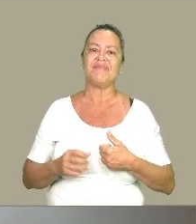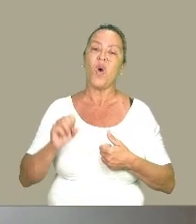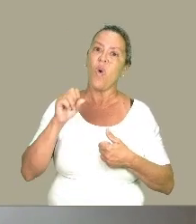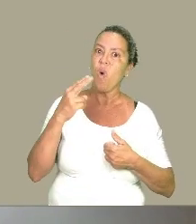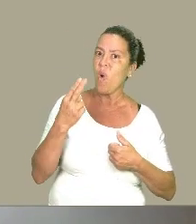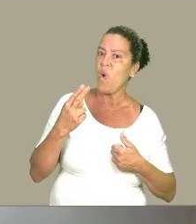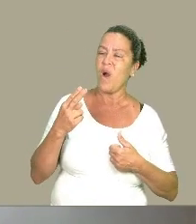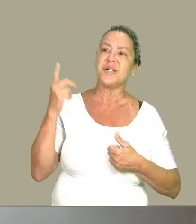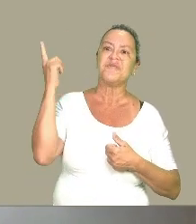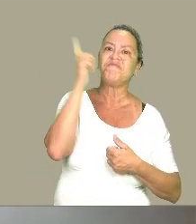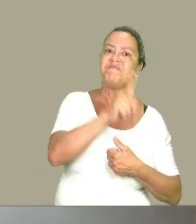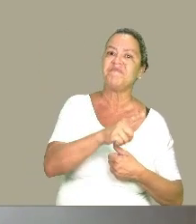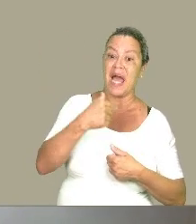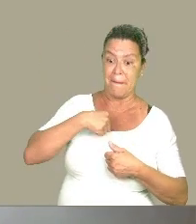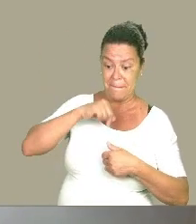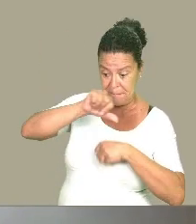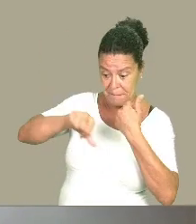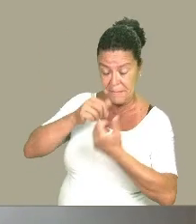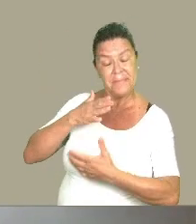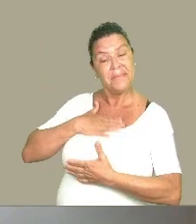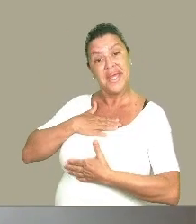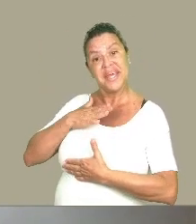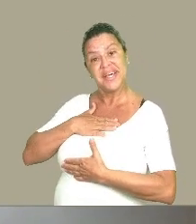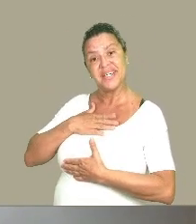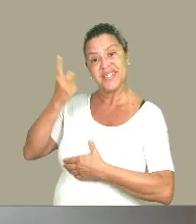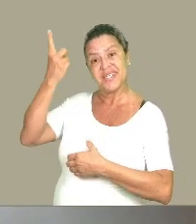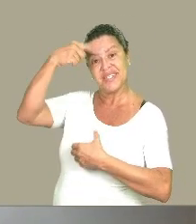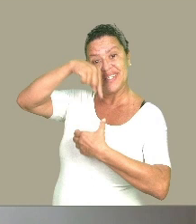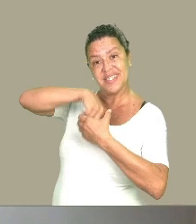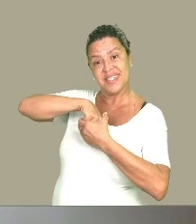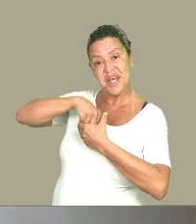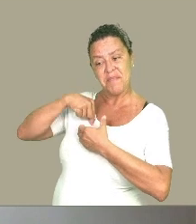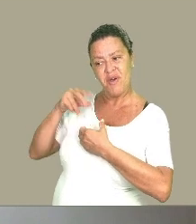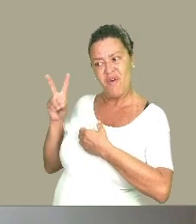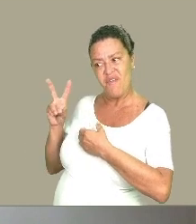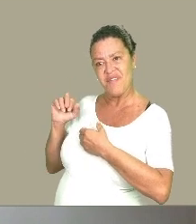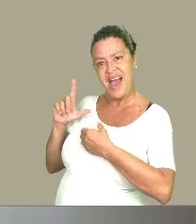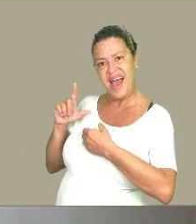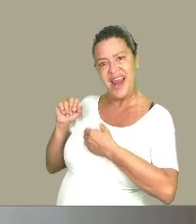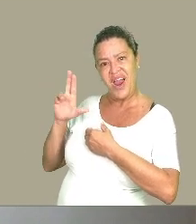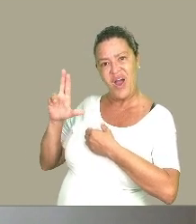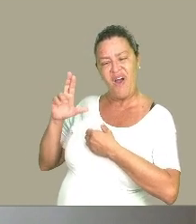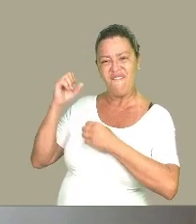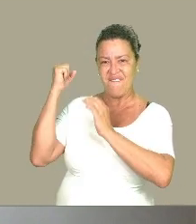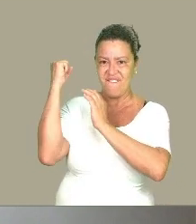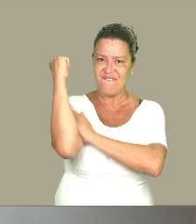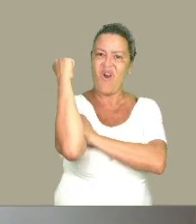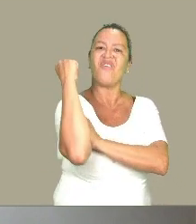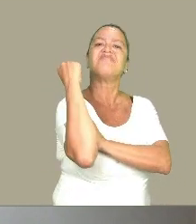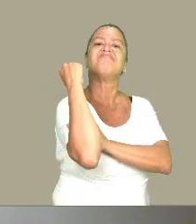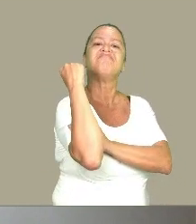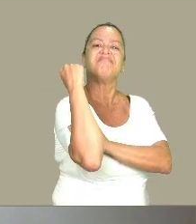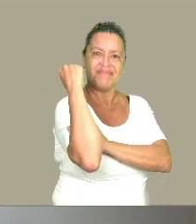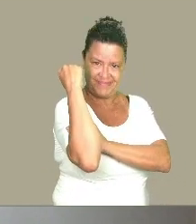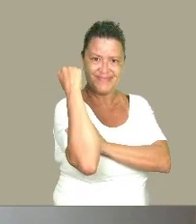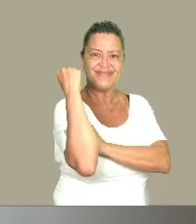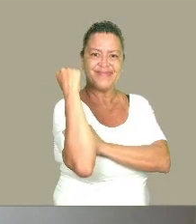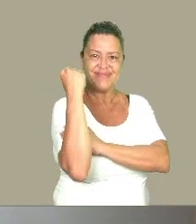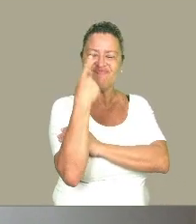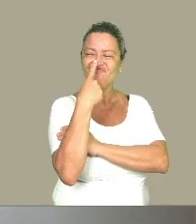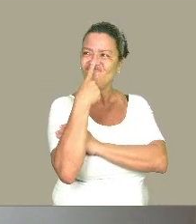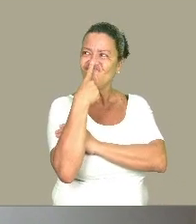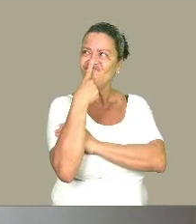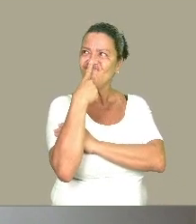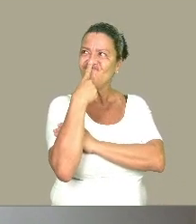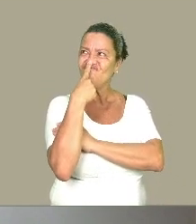conquista da nossa transformação íntima, de novos valores, de forças que construiremos intimamente